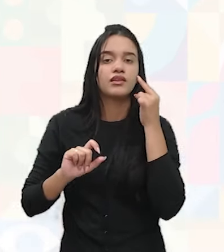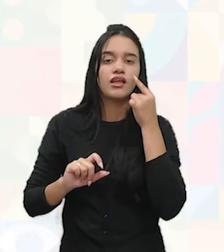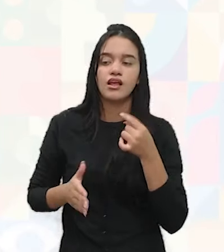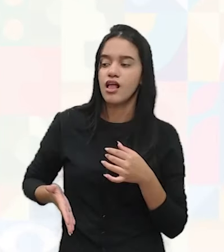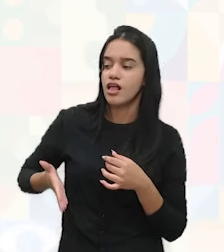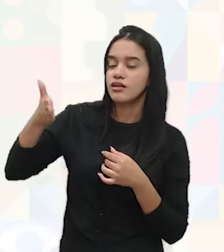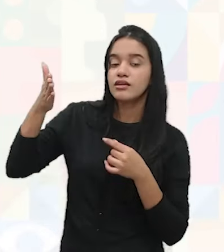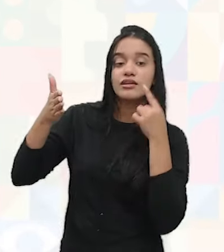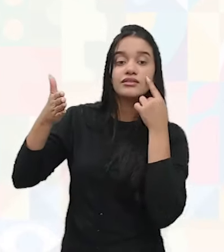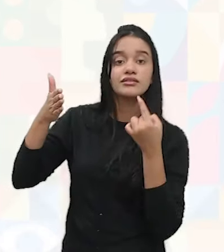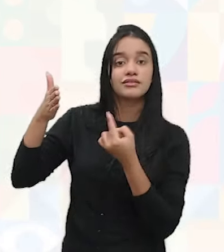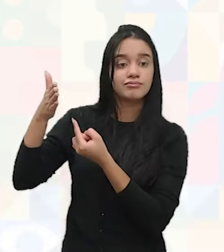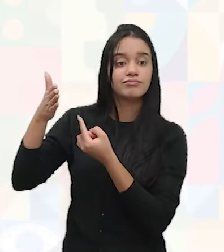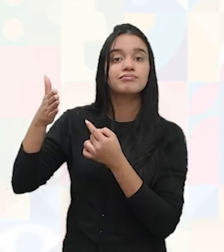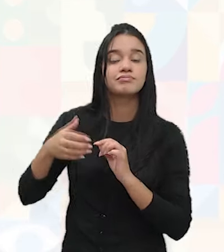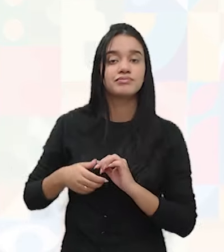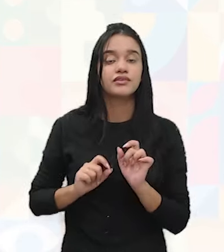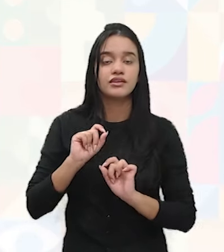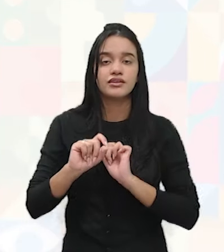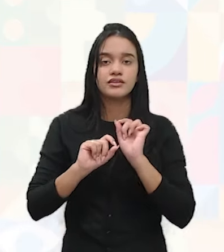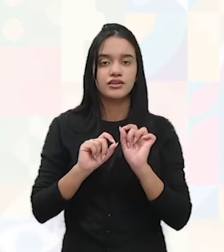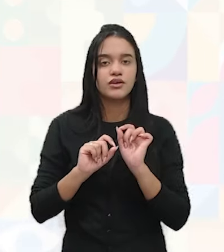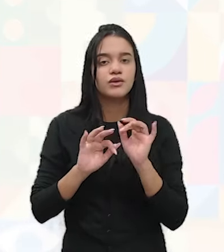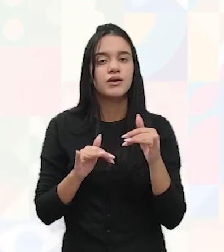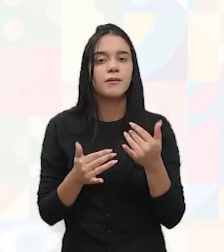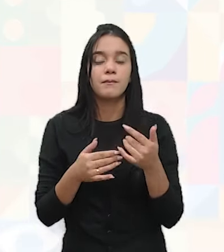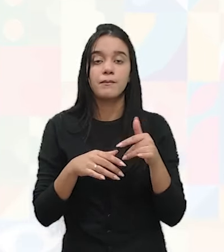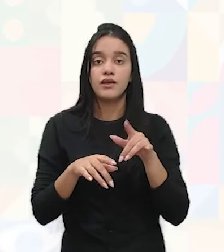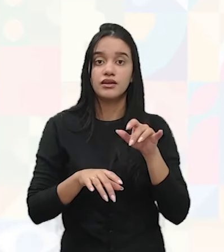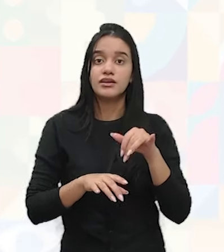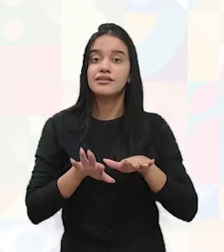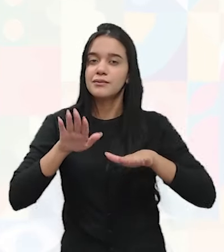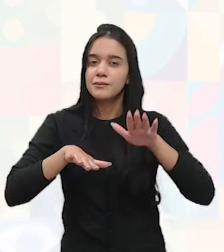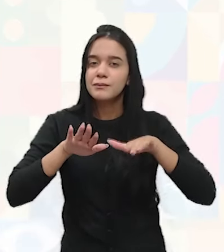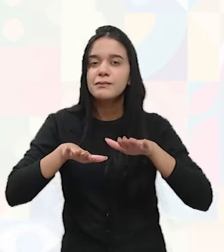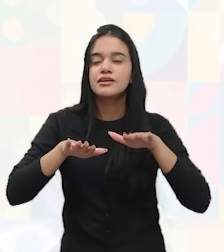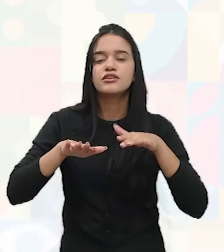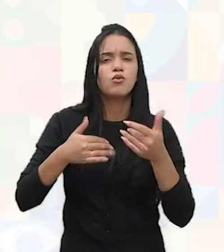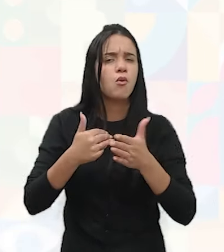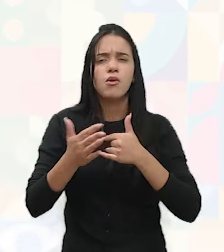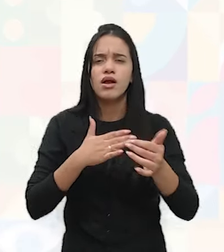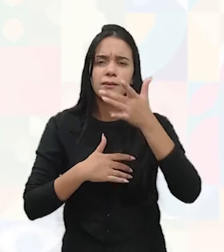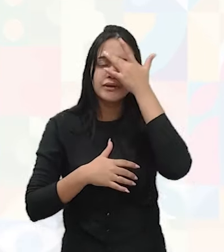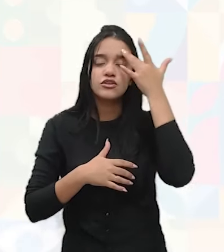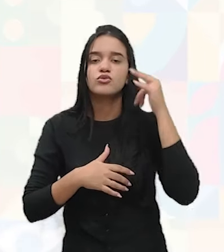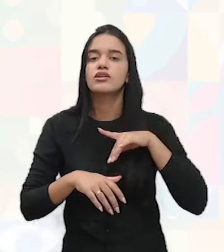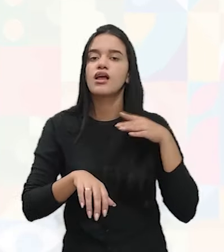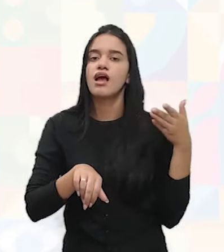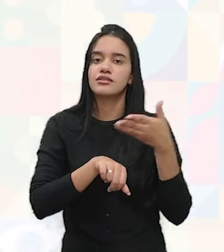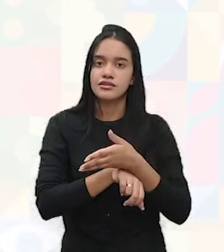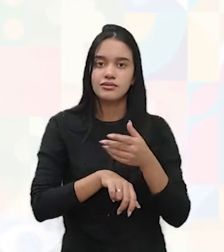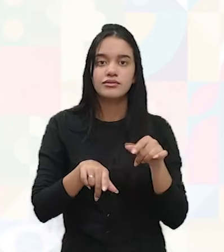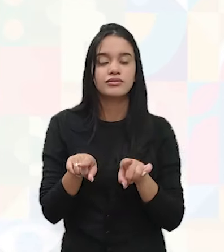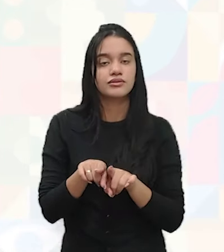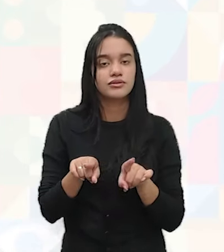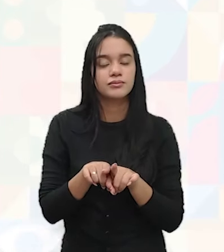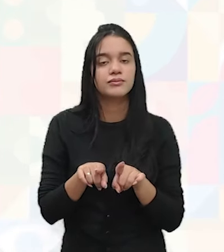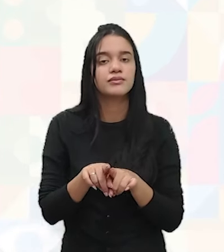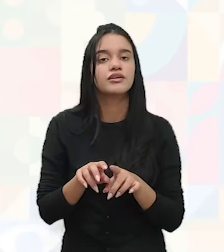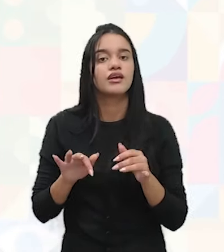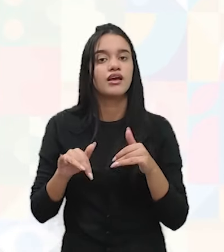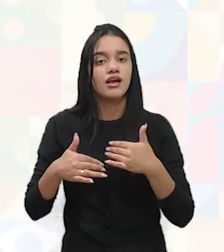parede ela deve ser considerada a partir da estatura média do brasileiro qualquer pessoa vai ter acesso à retirada desse